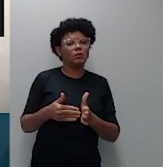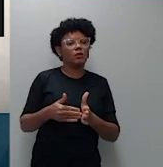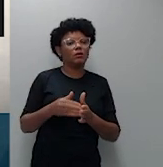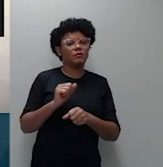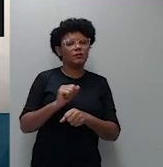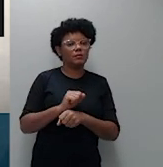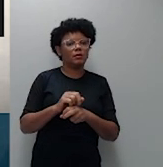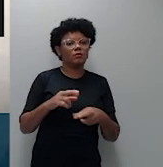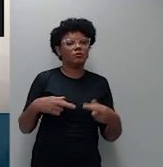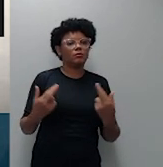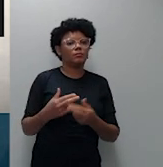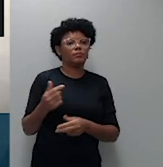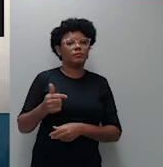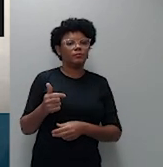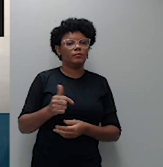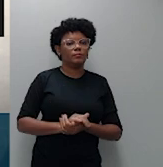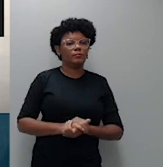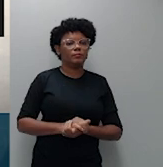sessão